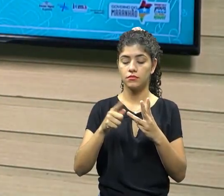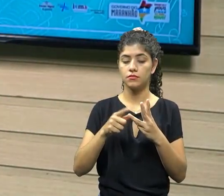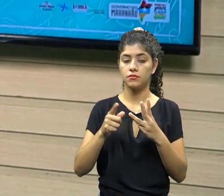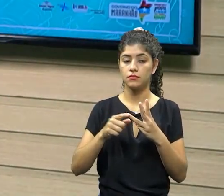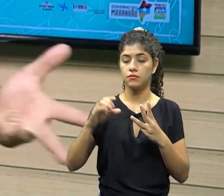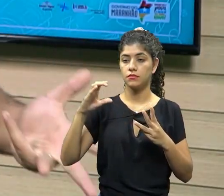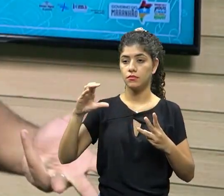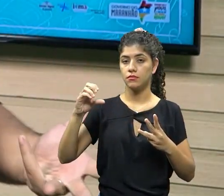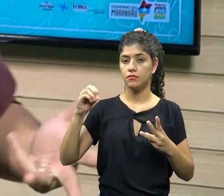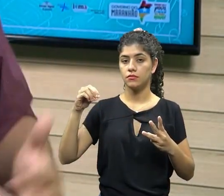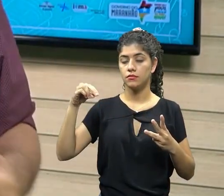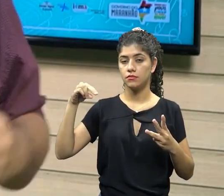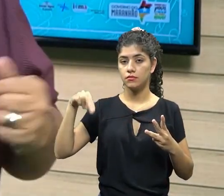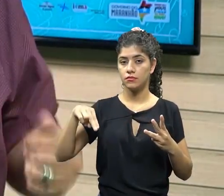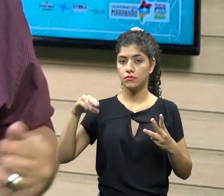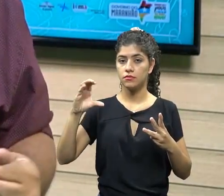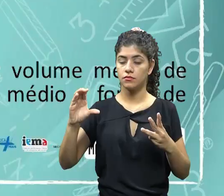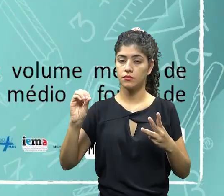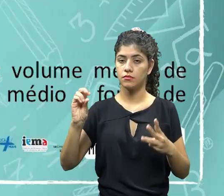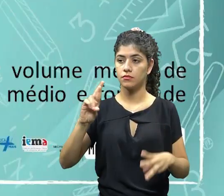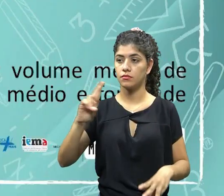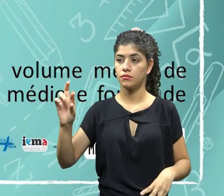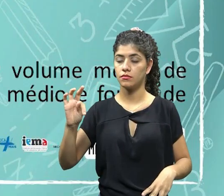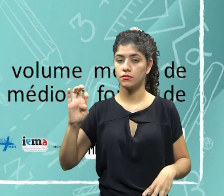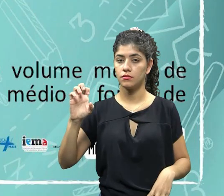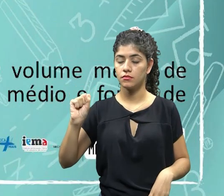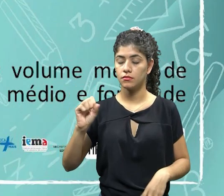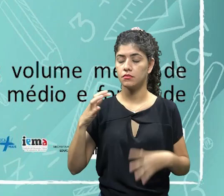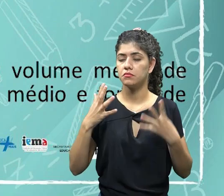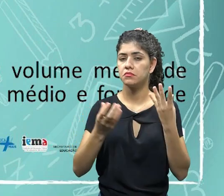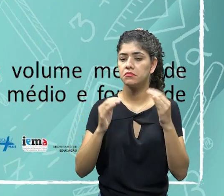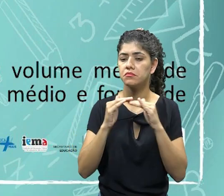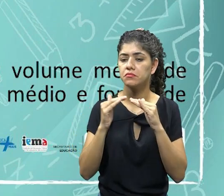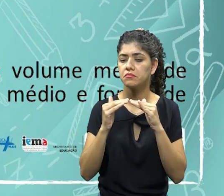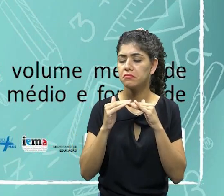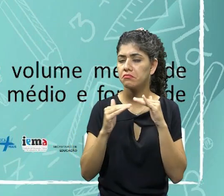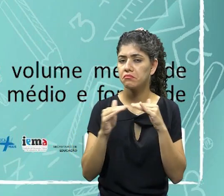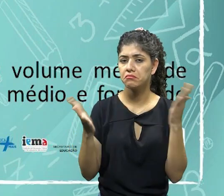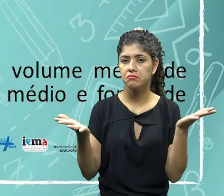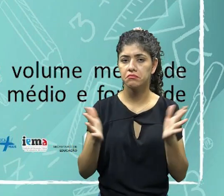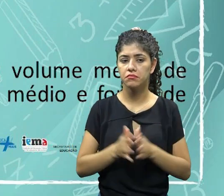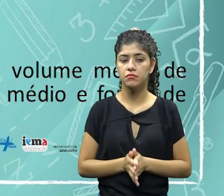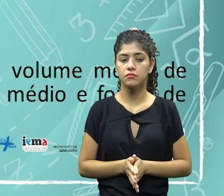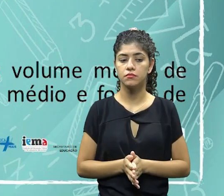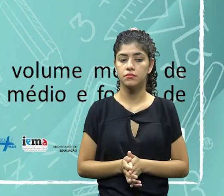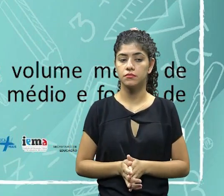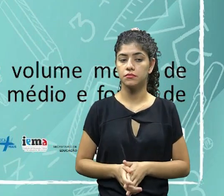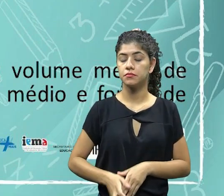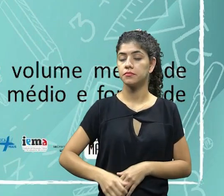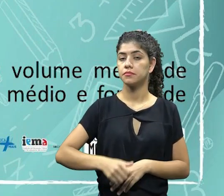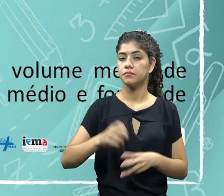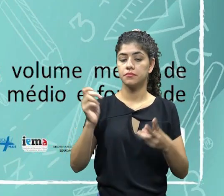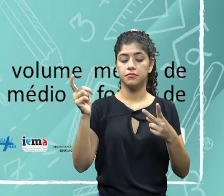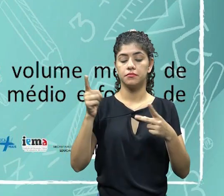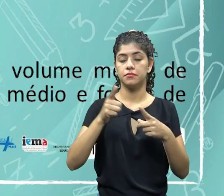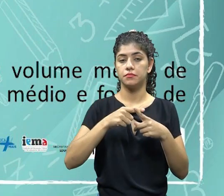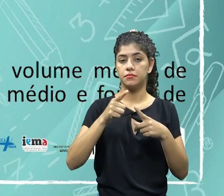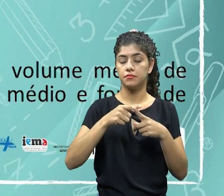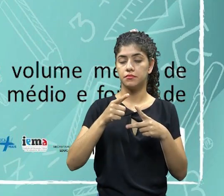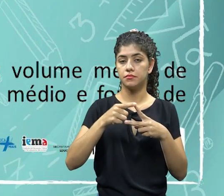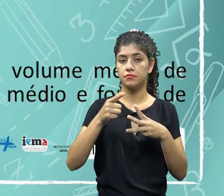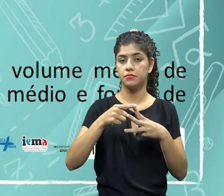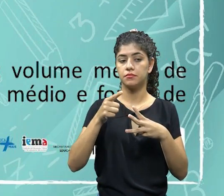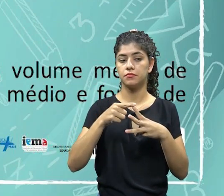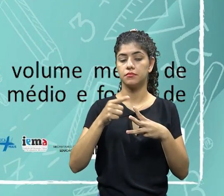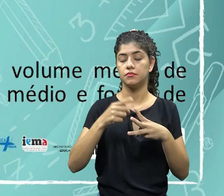que isso tem a ver com o gestor financeiro? Tem tudo a ver. Primeiro, por exemplo, com relação ao fornecedor. O